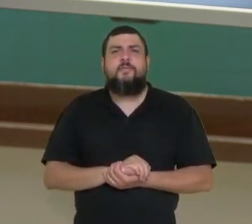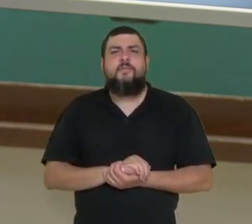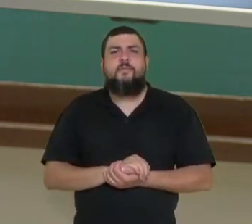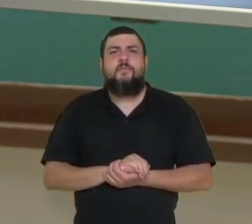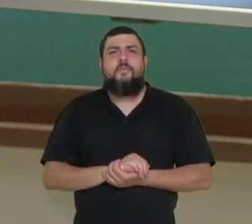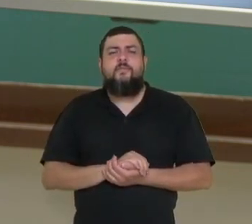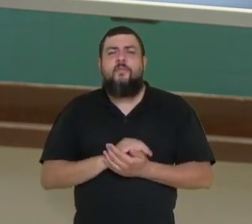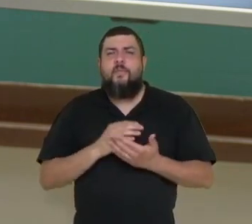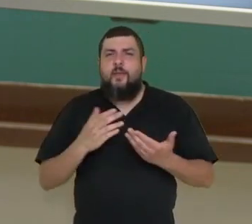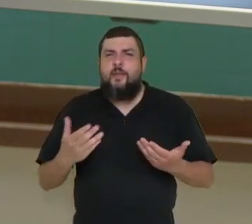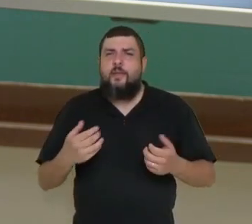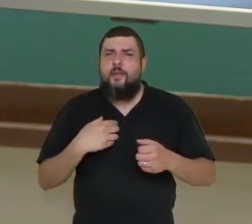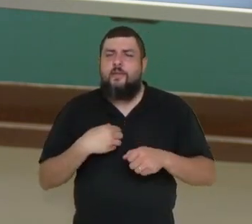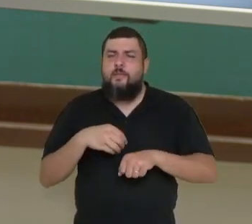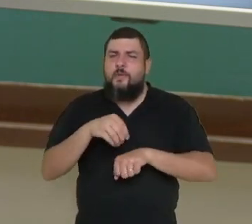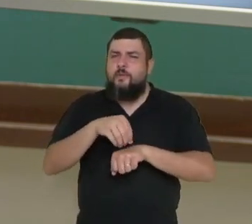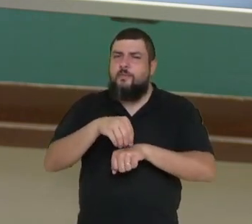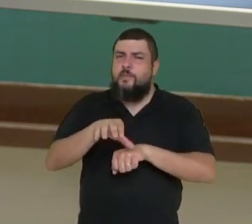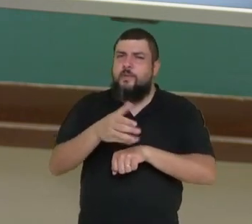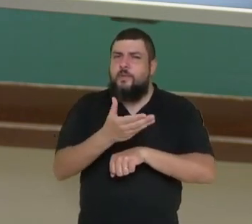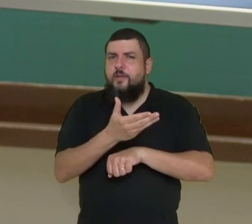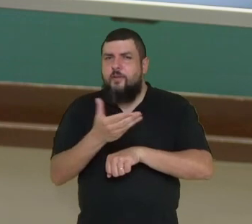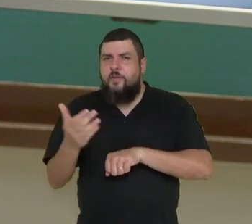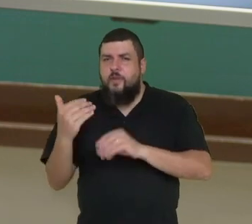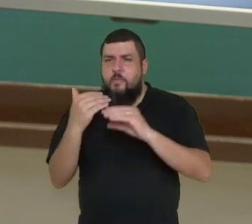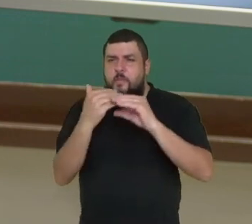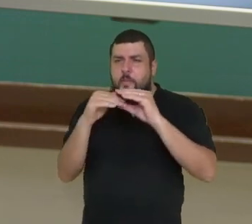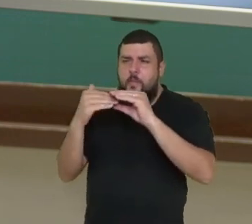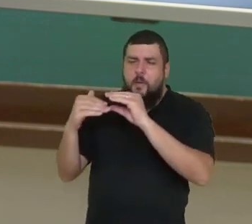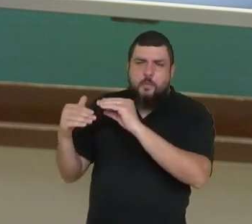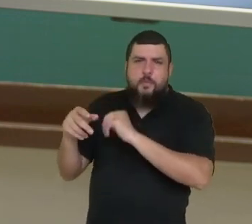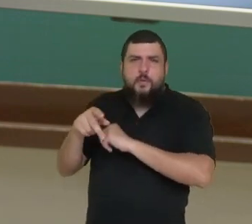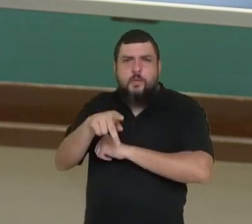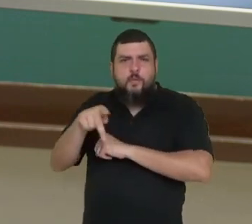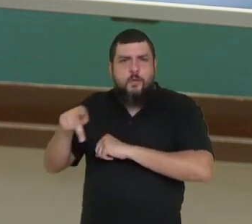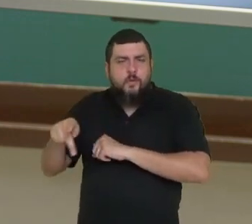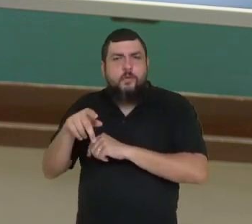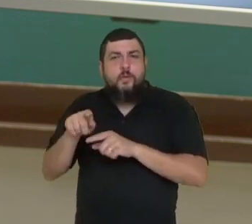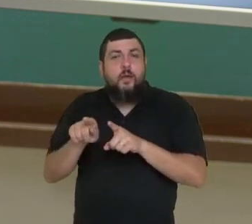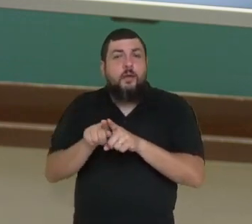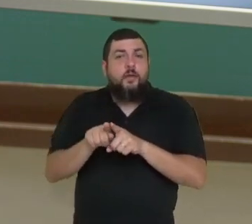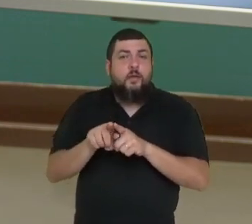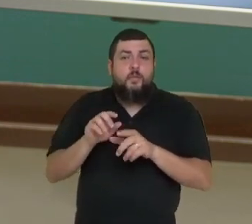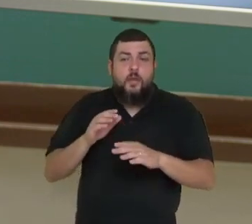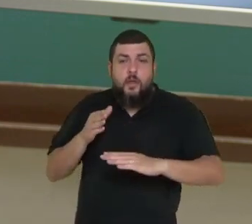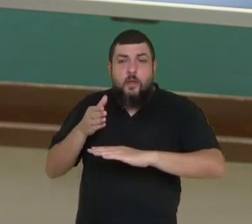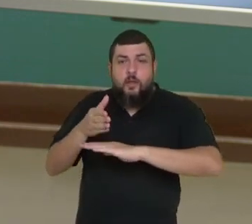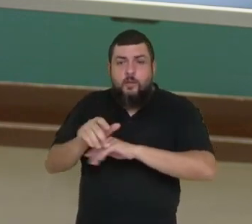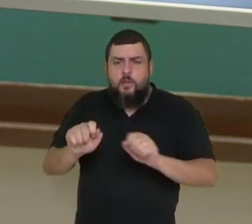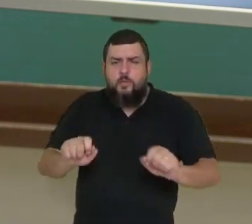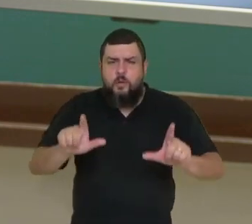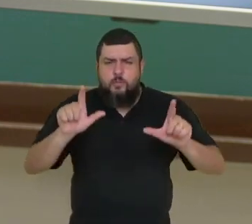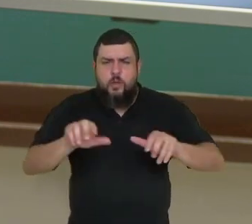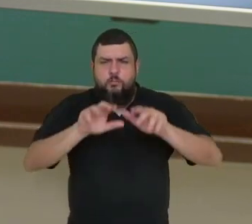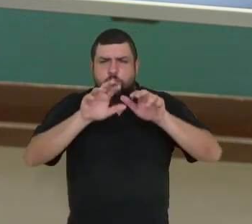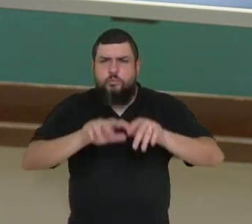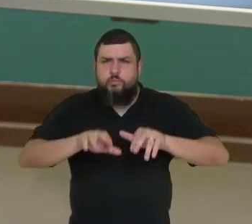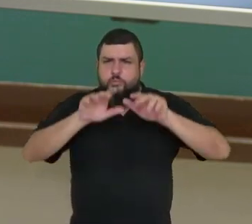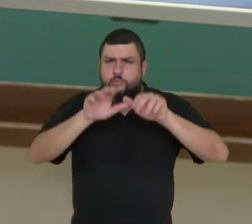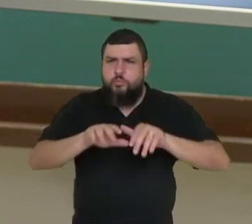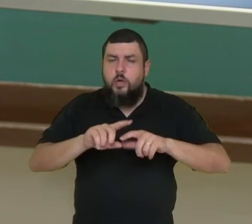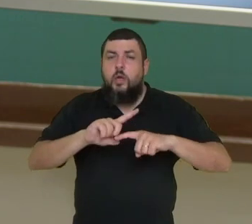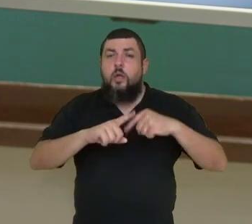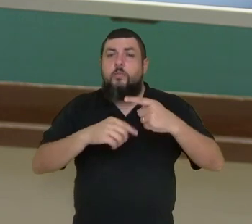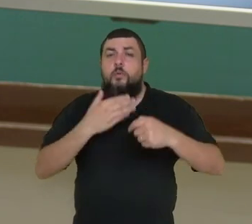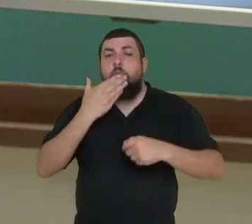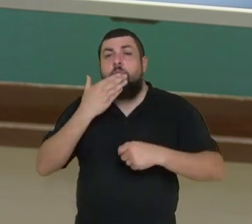a sugestão para vocês negociarem com os professores de vocês, né? Ou para vocês irem lá na plataforma mesmo e fazer o texto e depois pedir para o professor